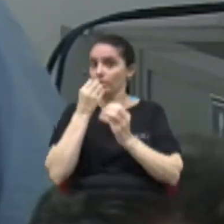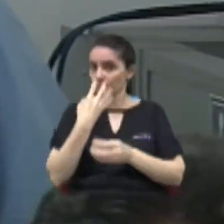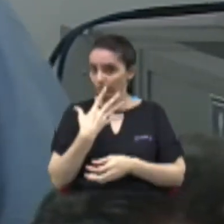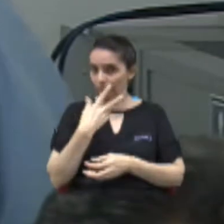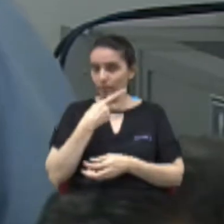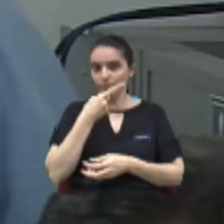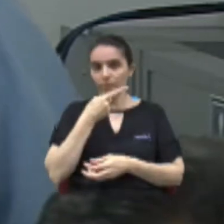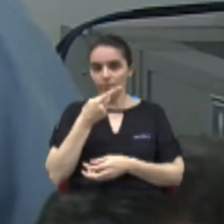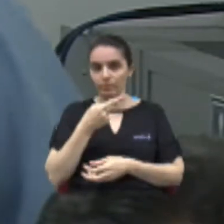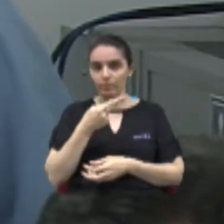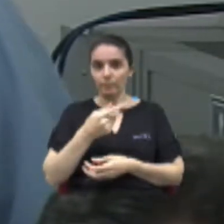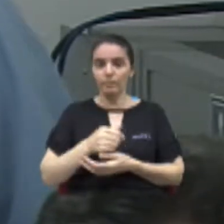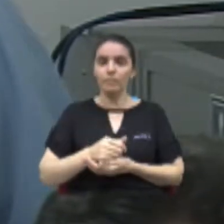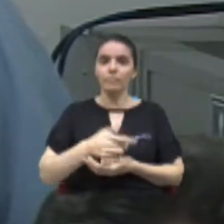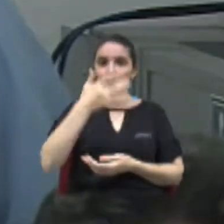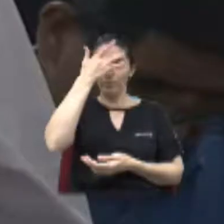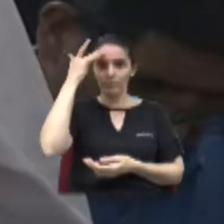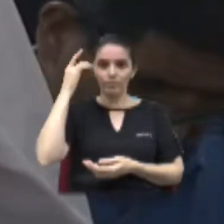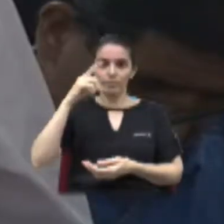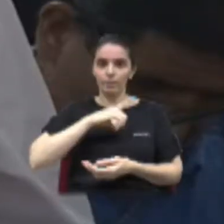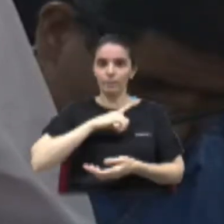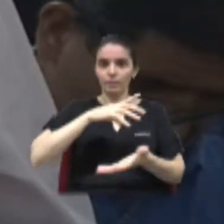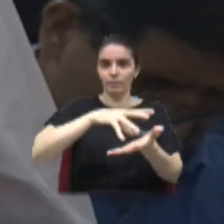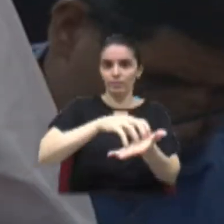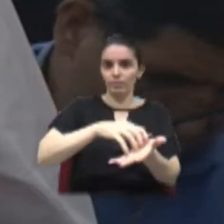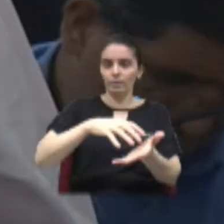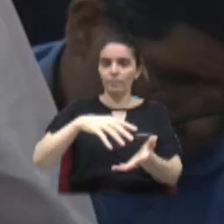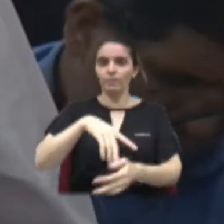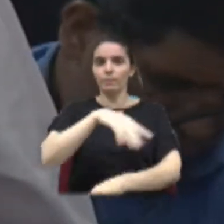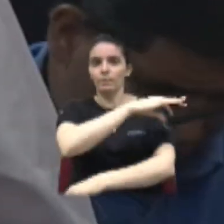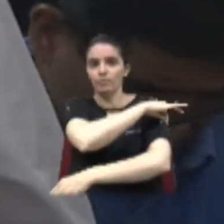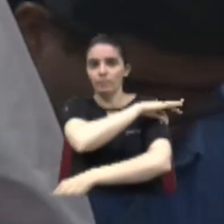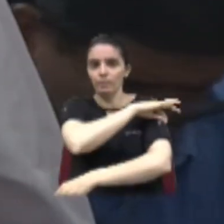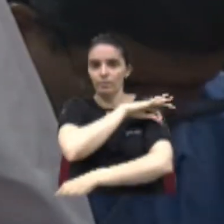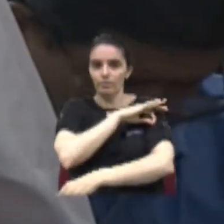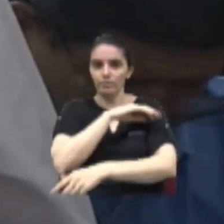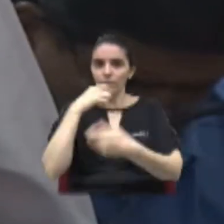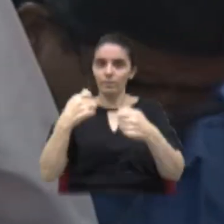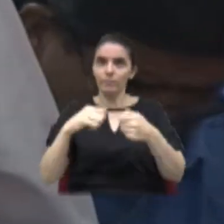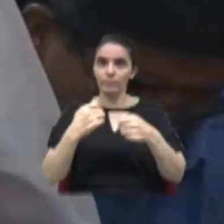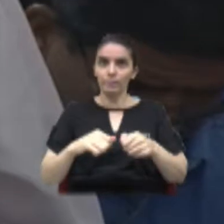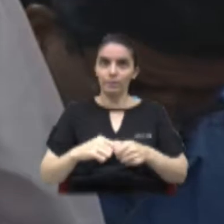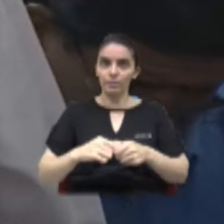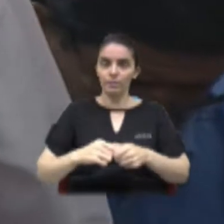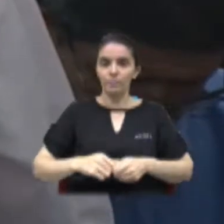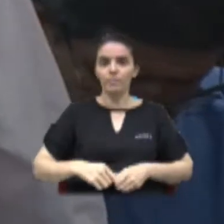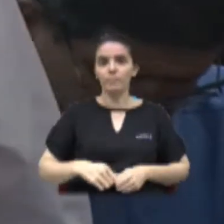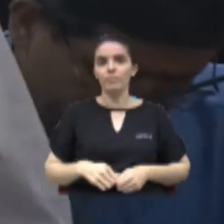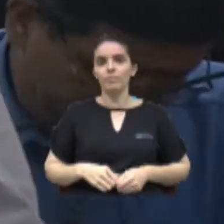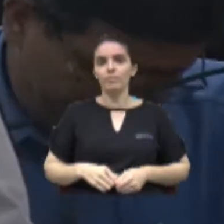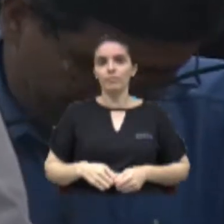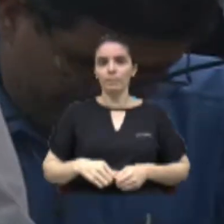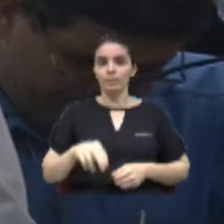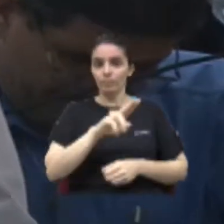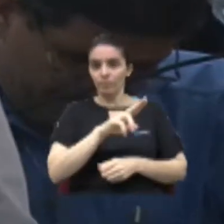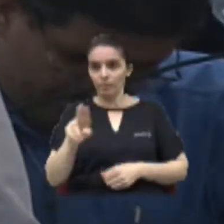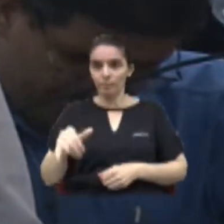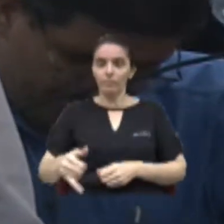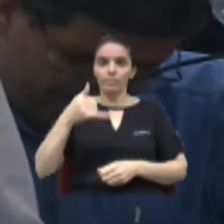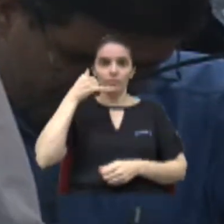conforme a ordem. Agora, não é conforme a bagunça. Eu disse aqui, segunda-feira, sou contra a